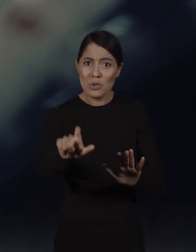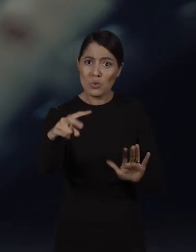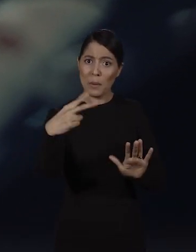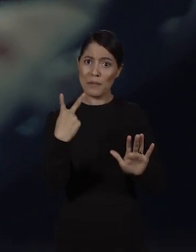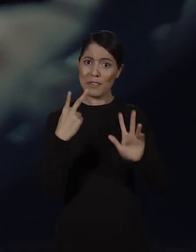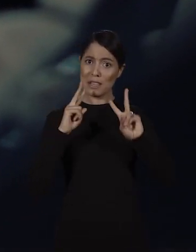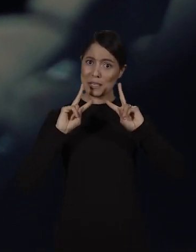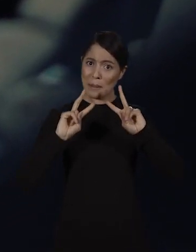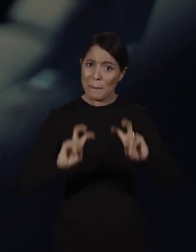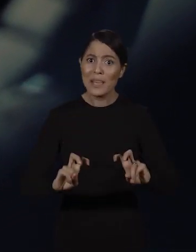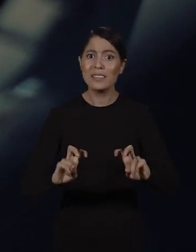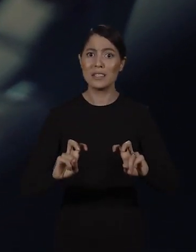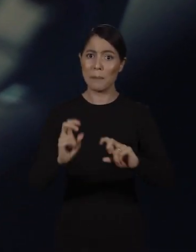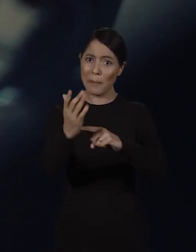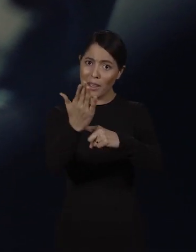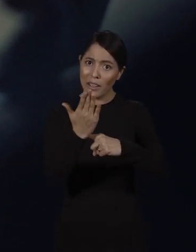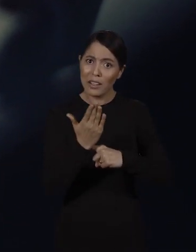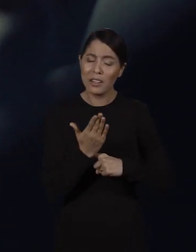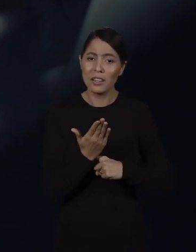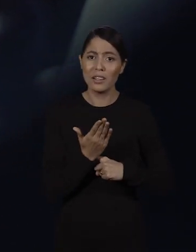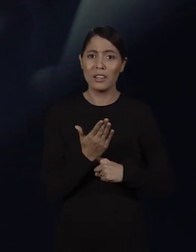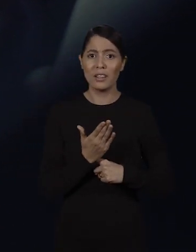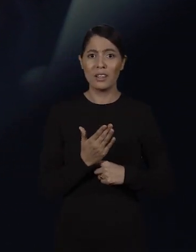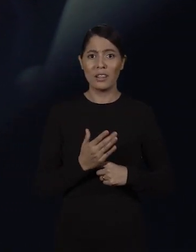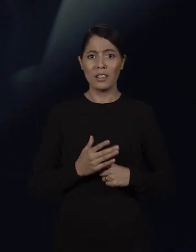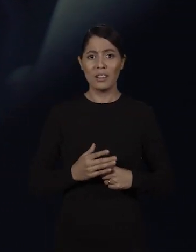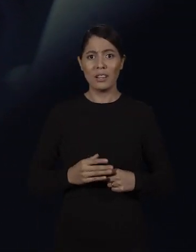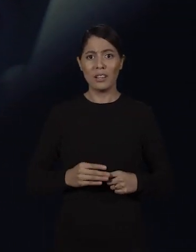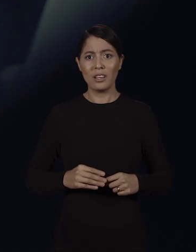Se pelo menos alguém me visse e percebesse...